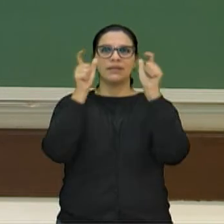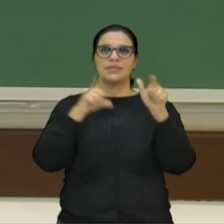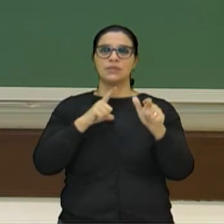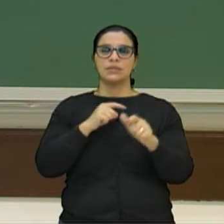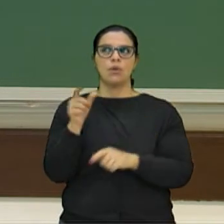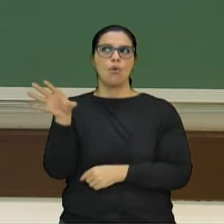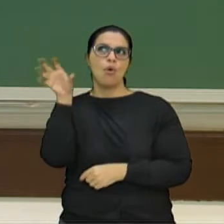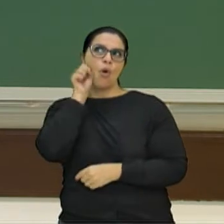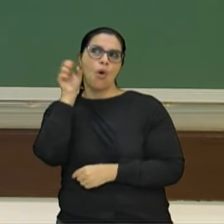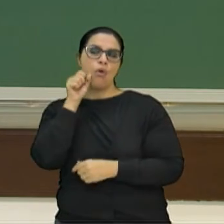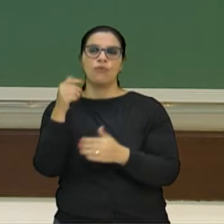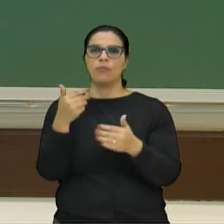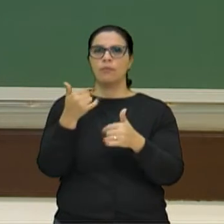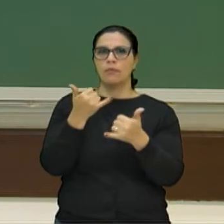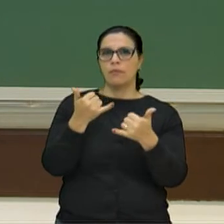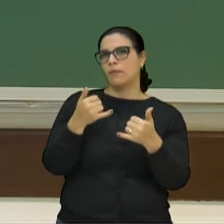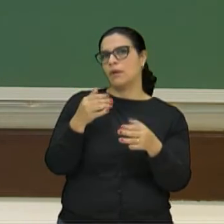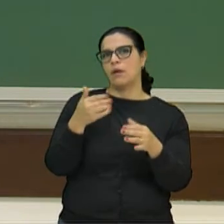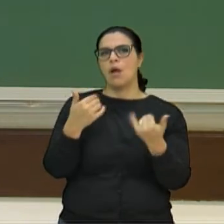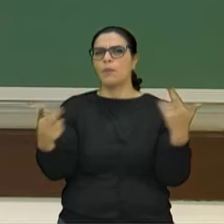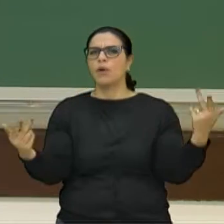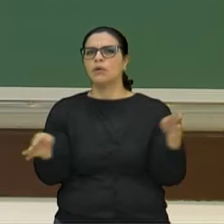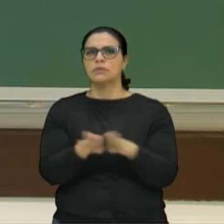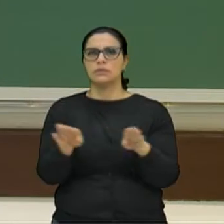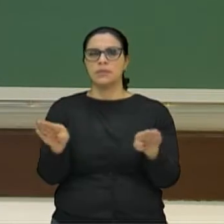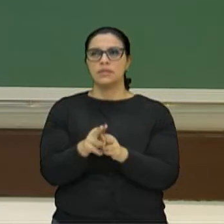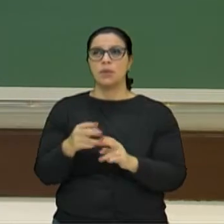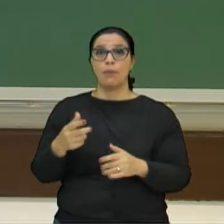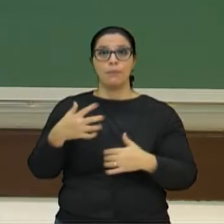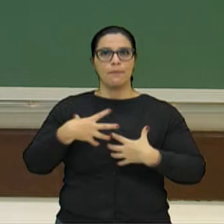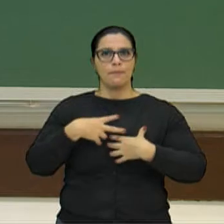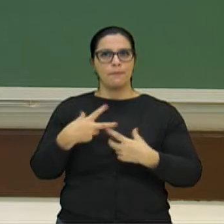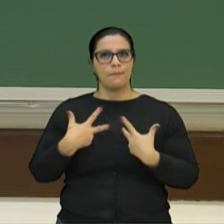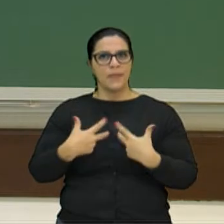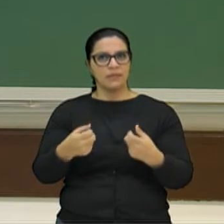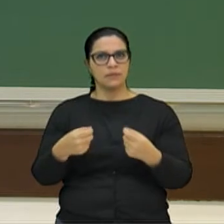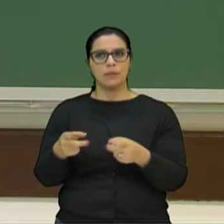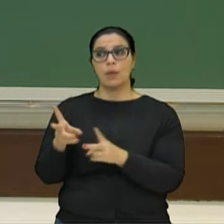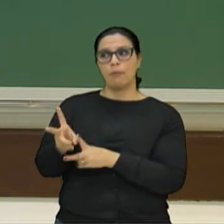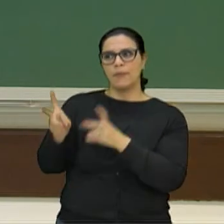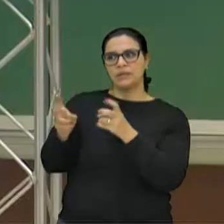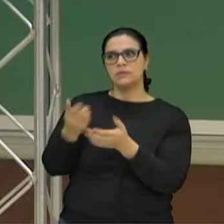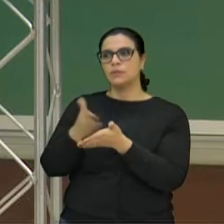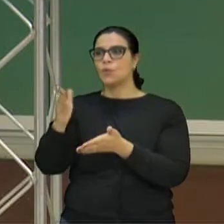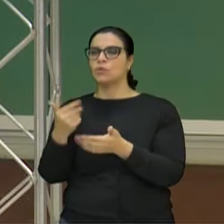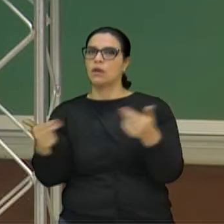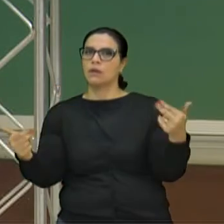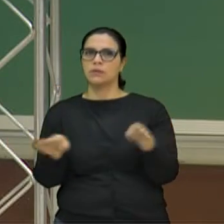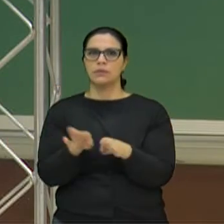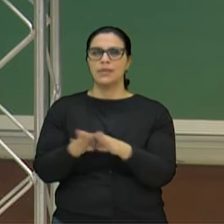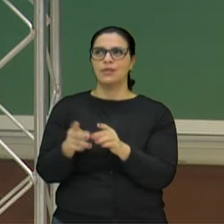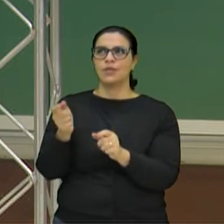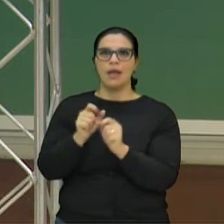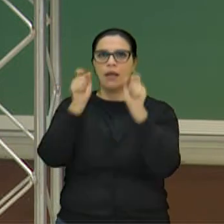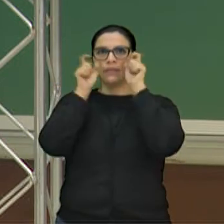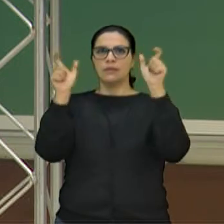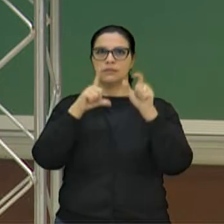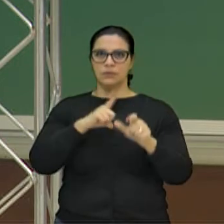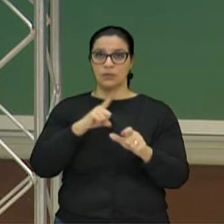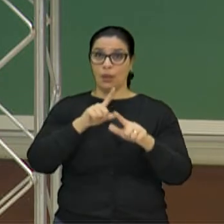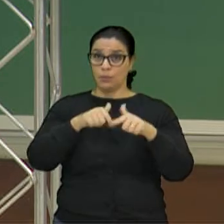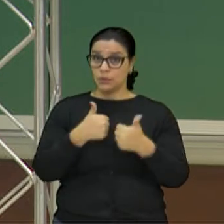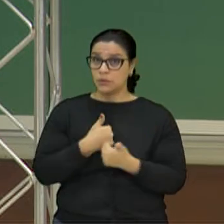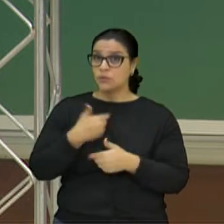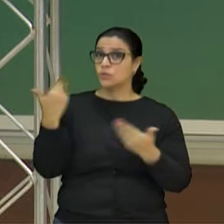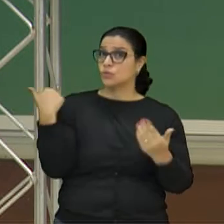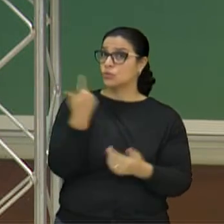coisa, o meu corpo já está alerta, ele pode reagir de diferentes maneiras. Então, tudo isso daí é as maneiras que a gente pode estar